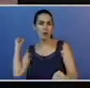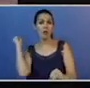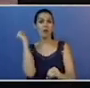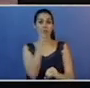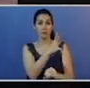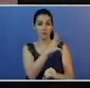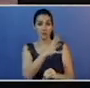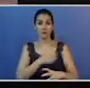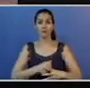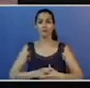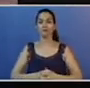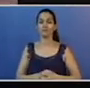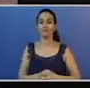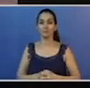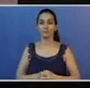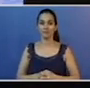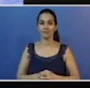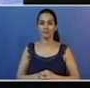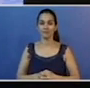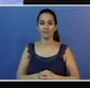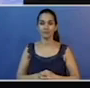lançamentos.